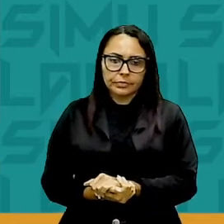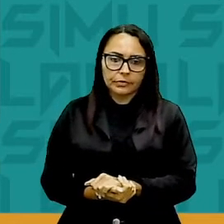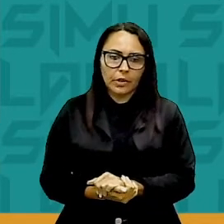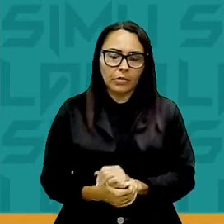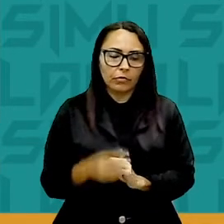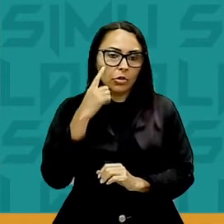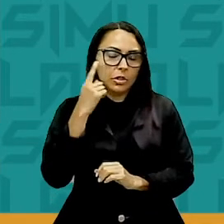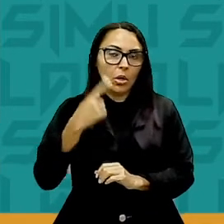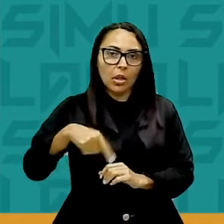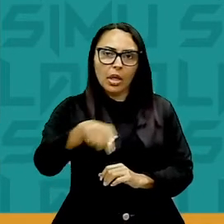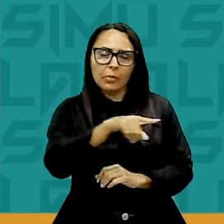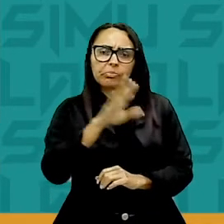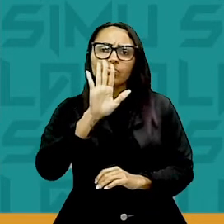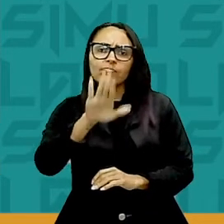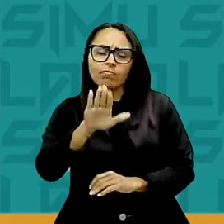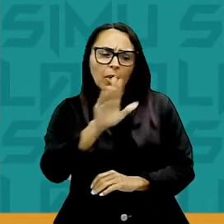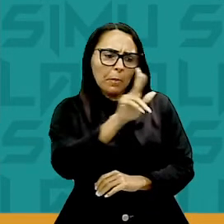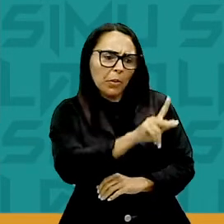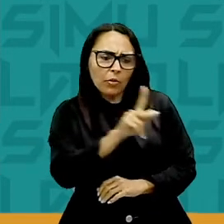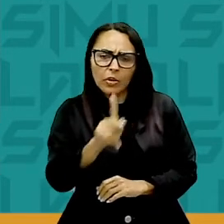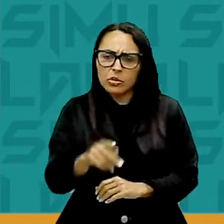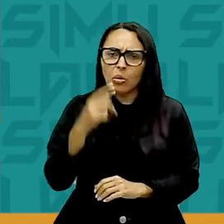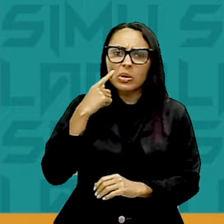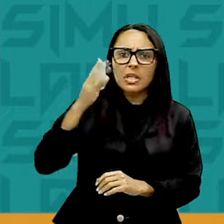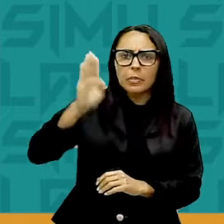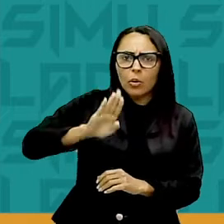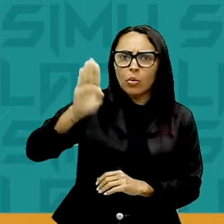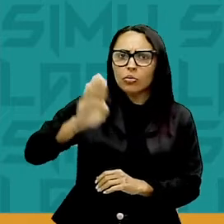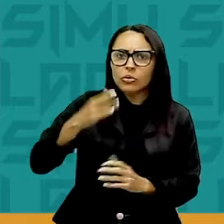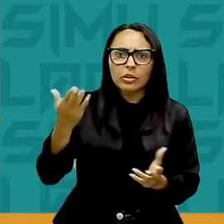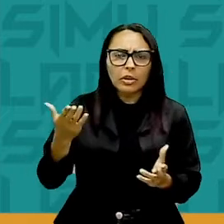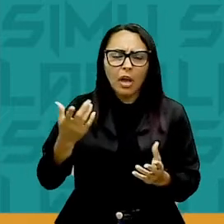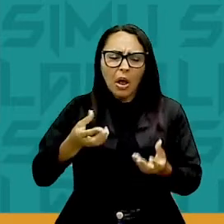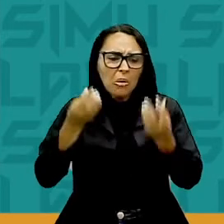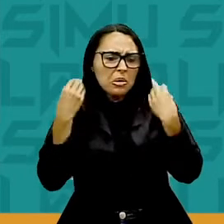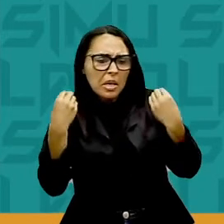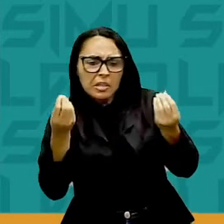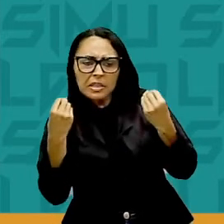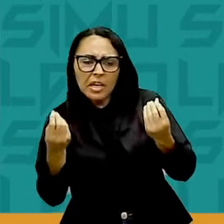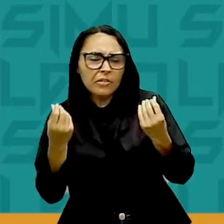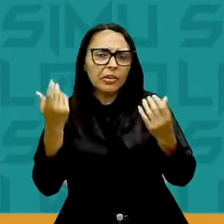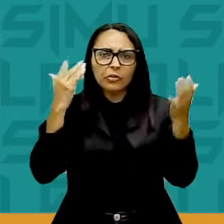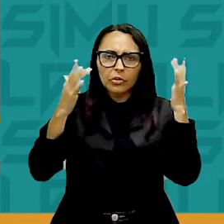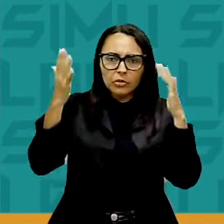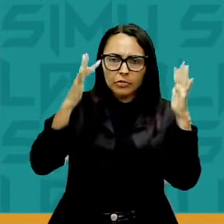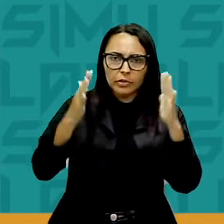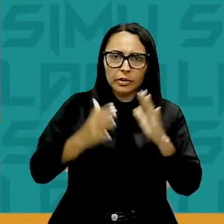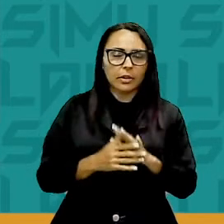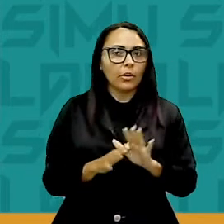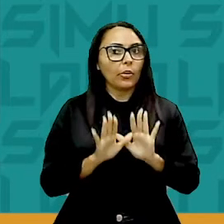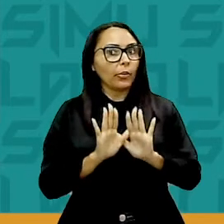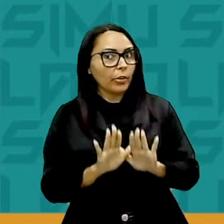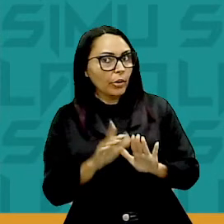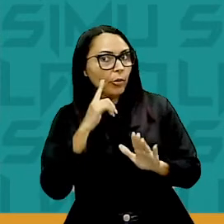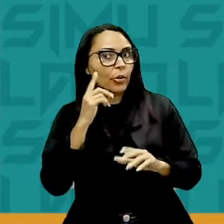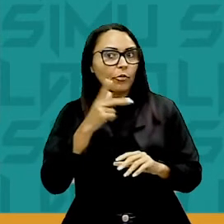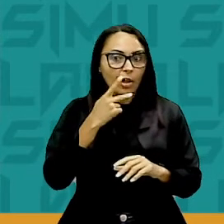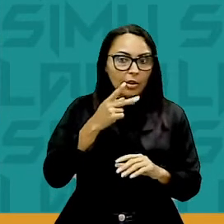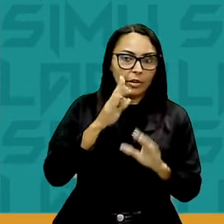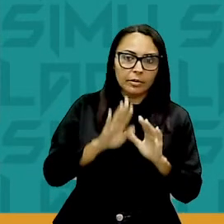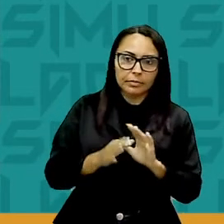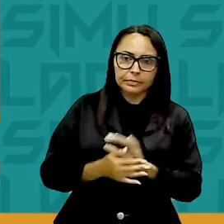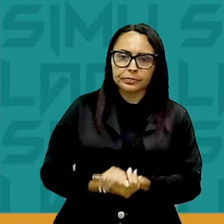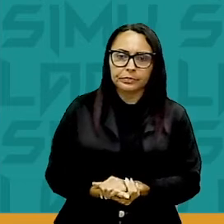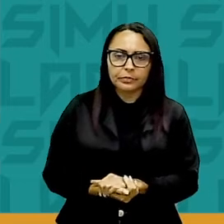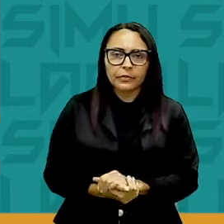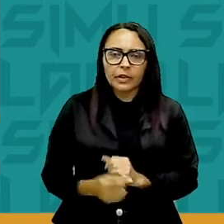aí e diz assim, professor, isso é biologia. O que é que tem a ver com filosofia? Olha o que eu te disse.